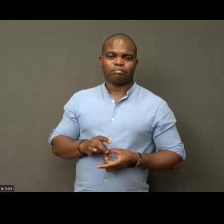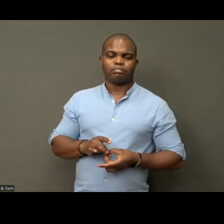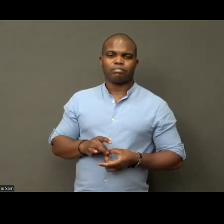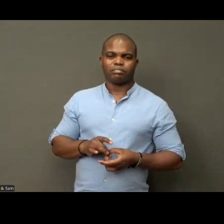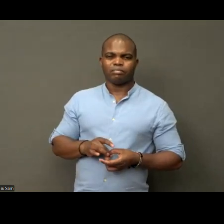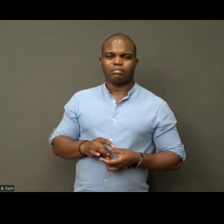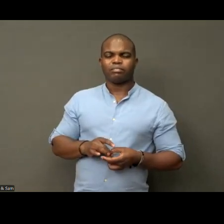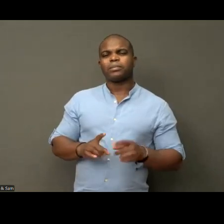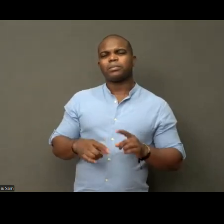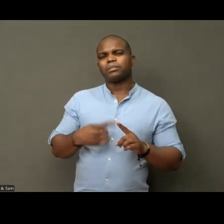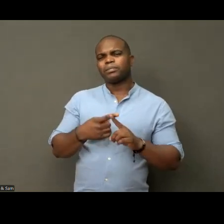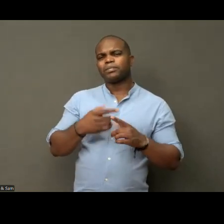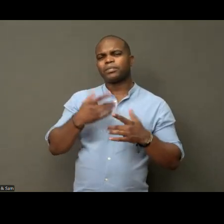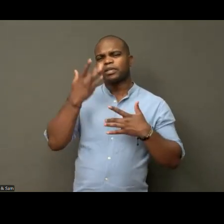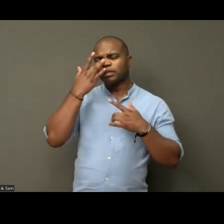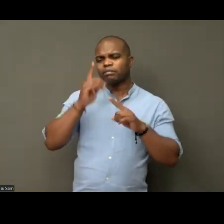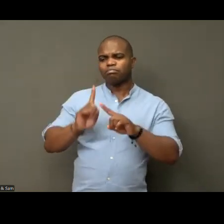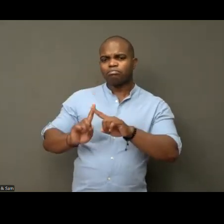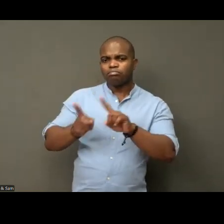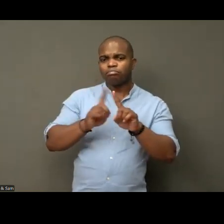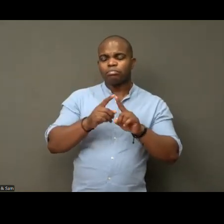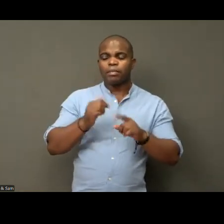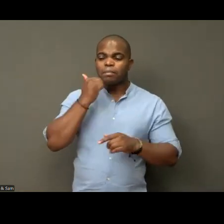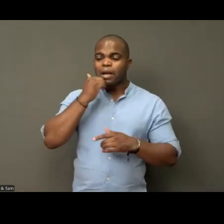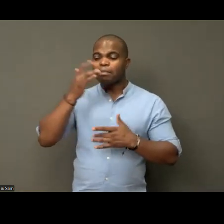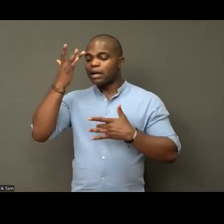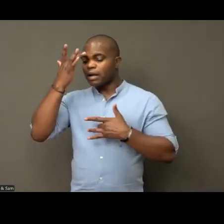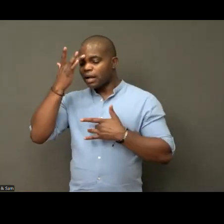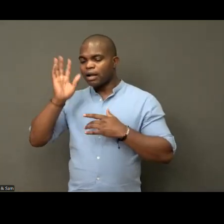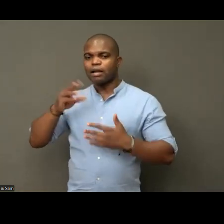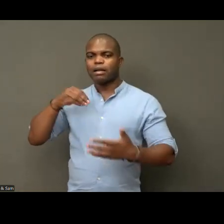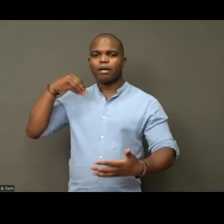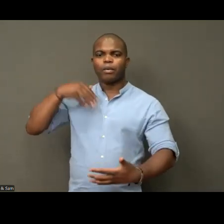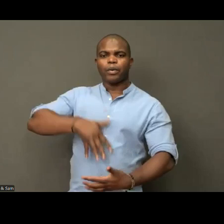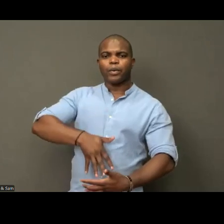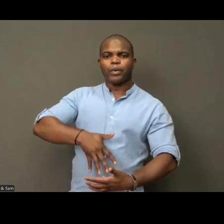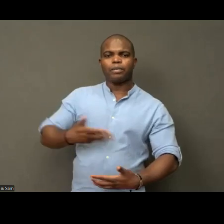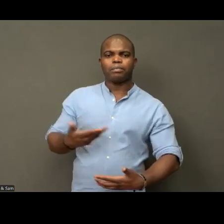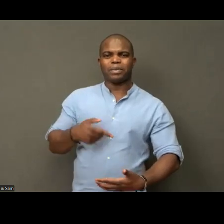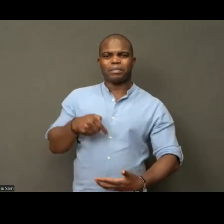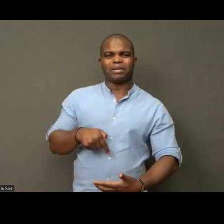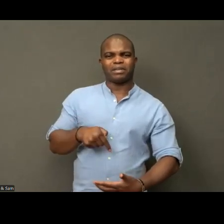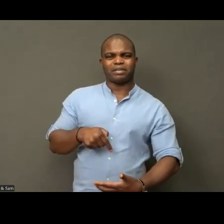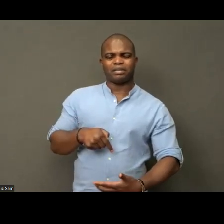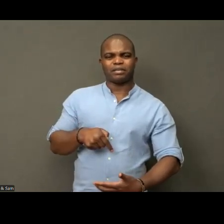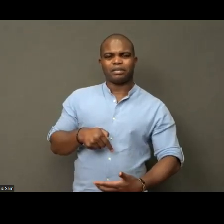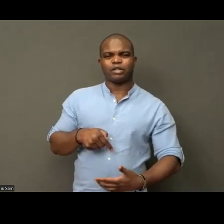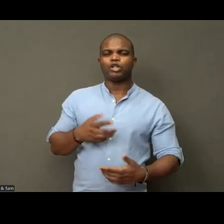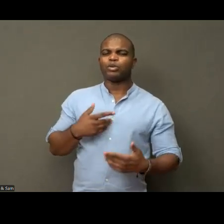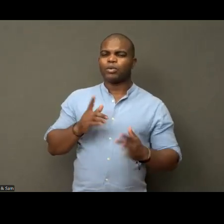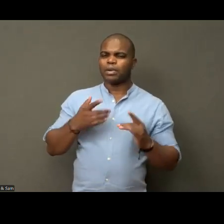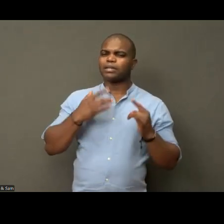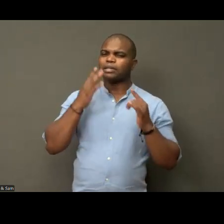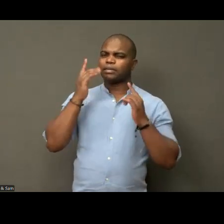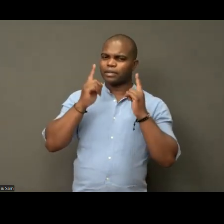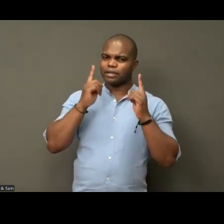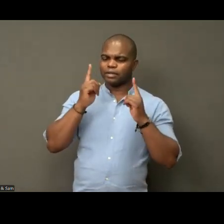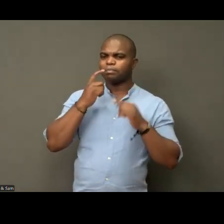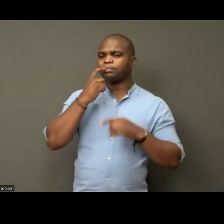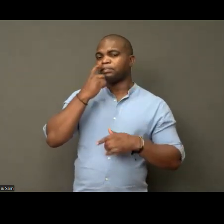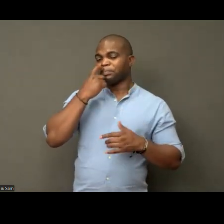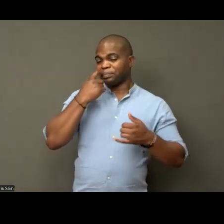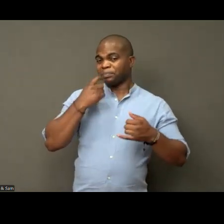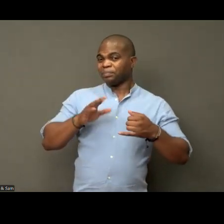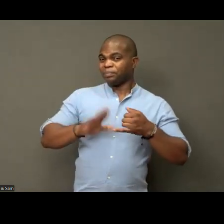se são justamente as iniciativas desse país, por exemplo. A última consideração que